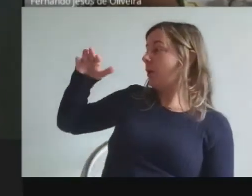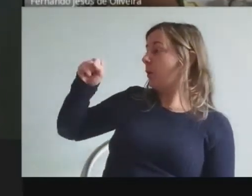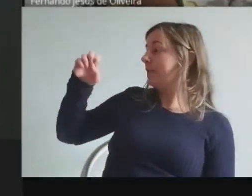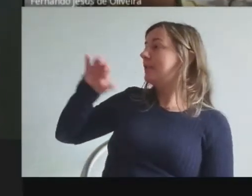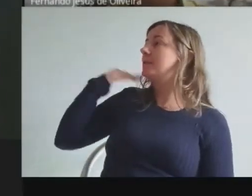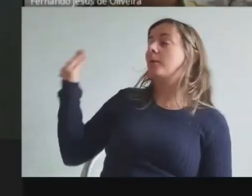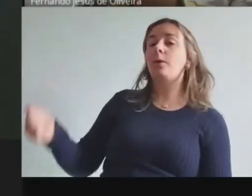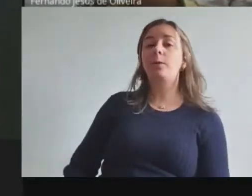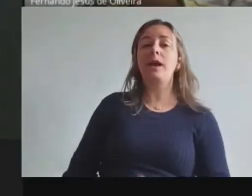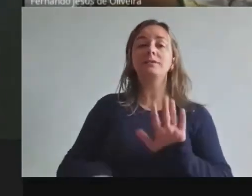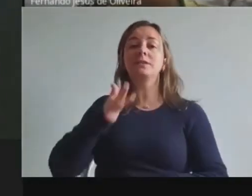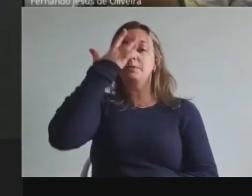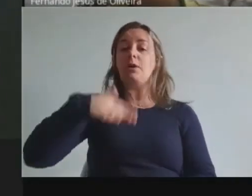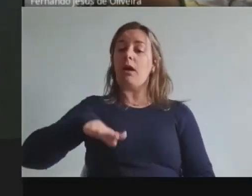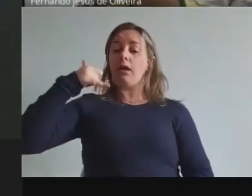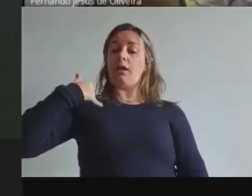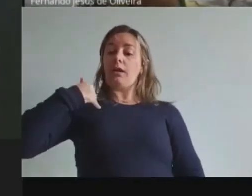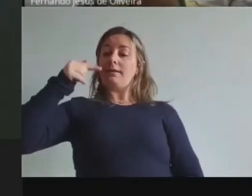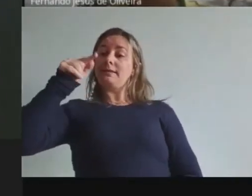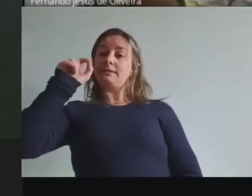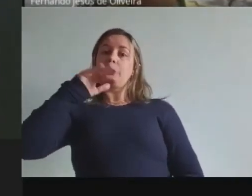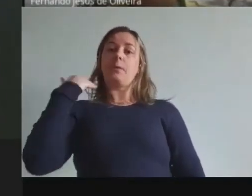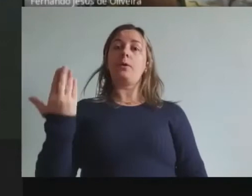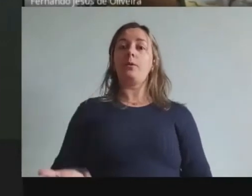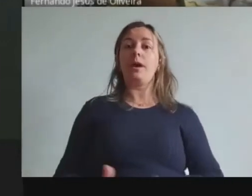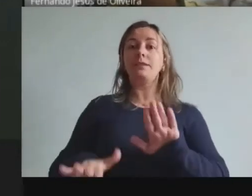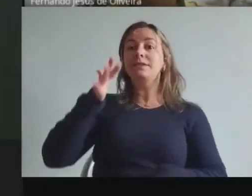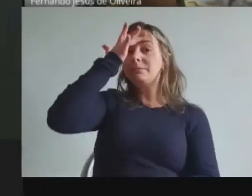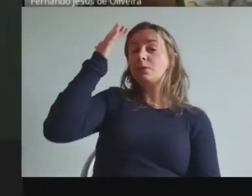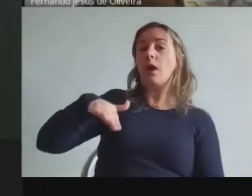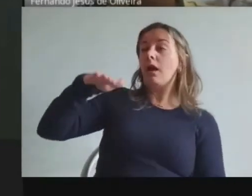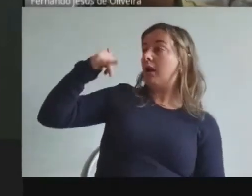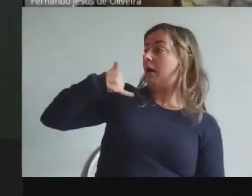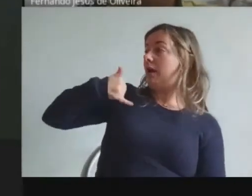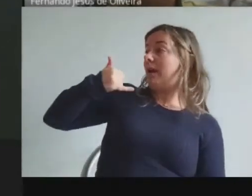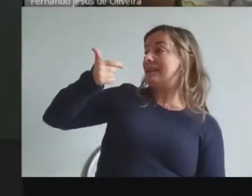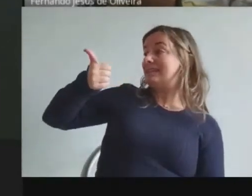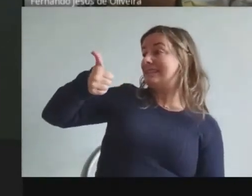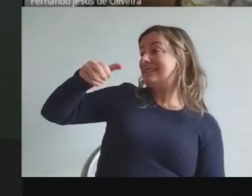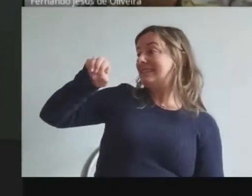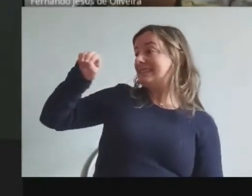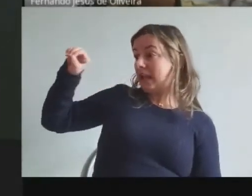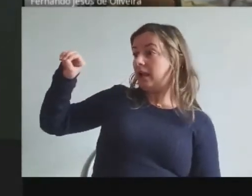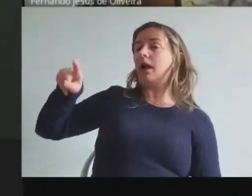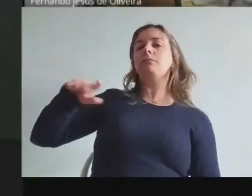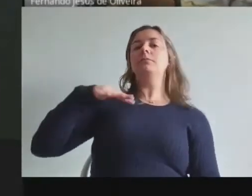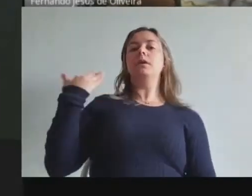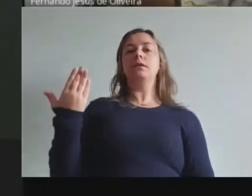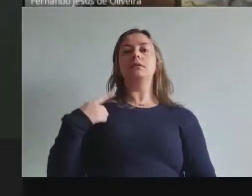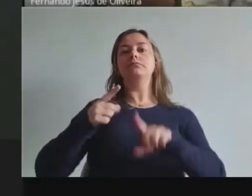viver 70, né? Vai ter gente que vai viver 100, né? Então, esse número é um número, assim,